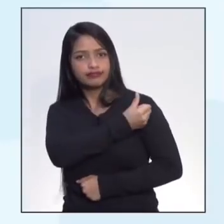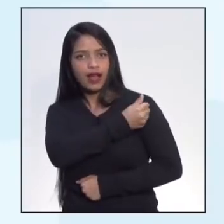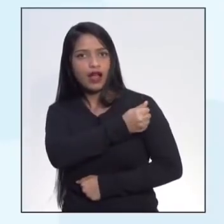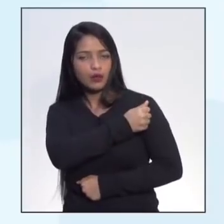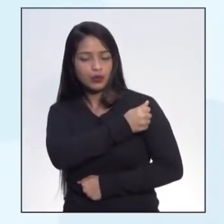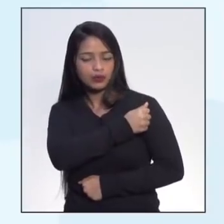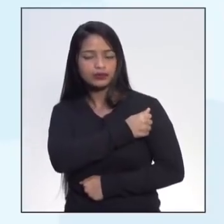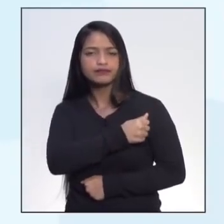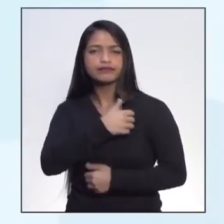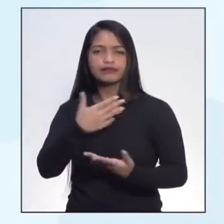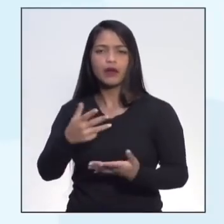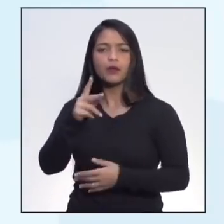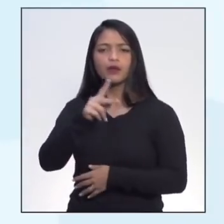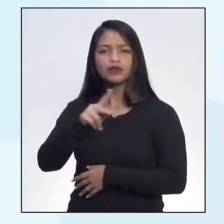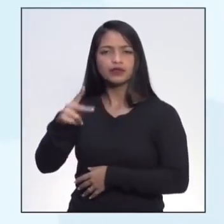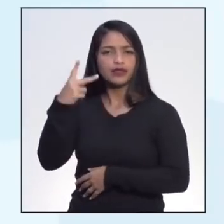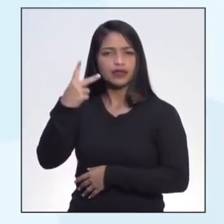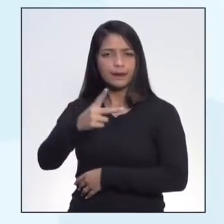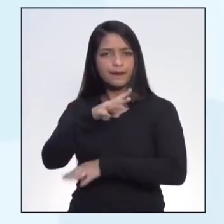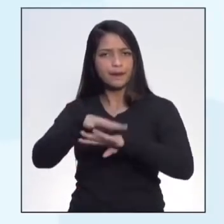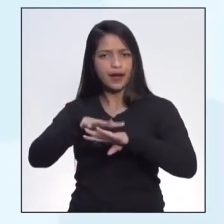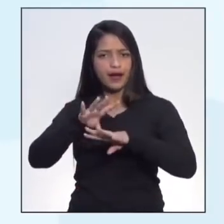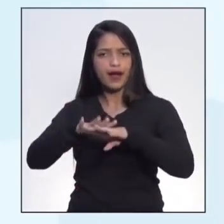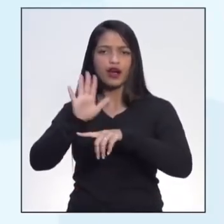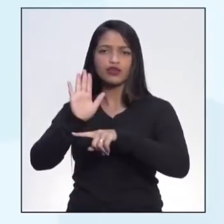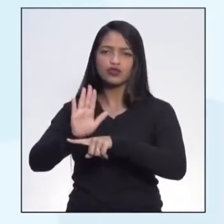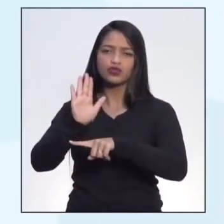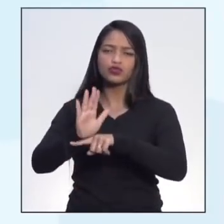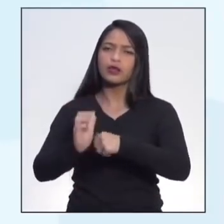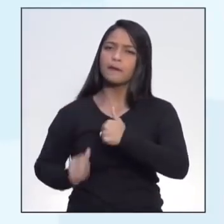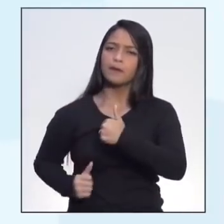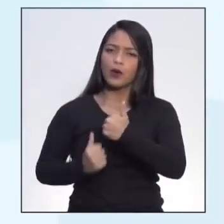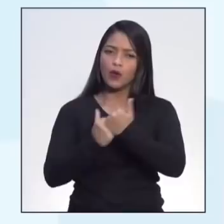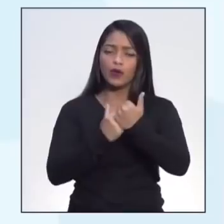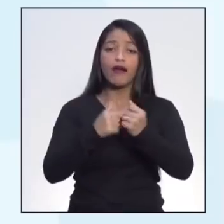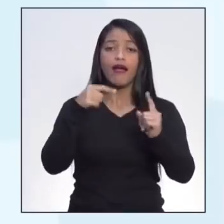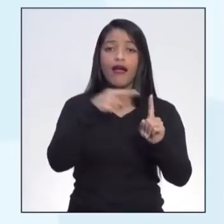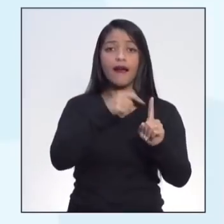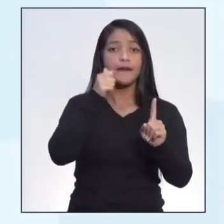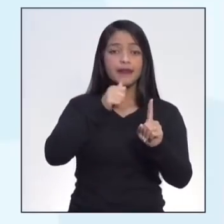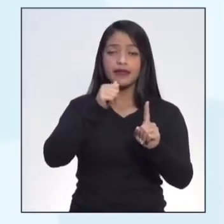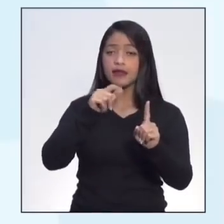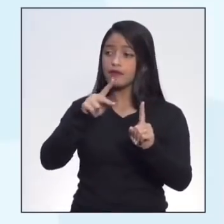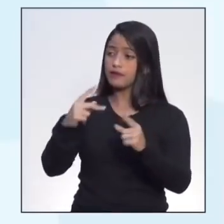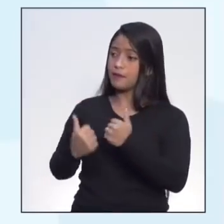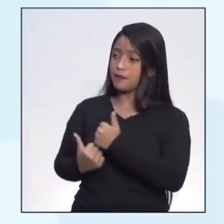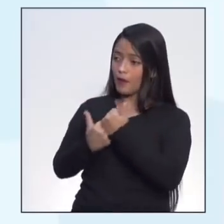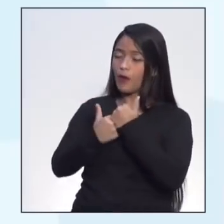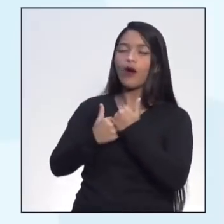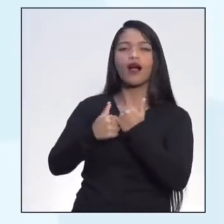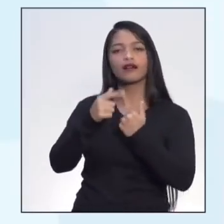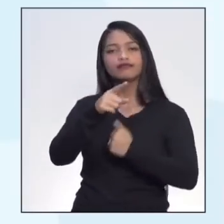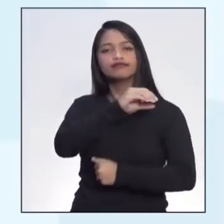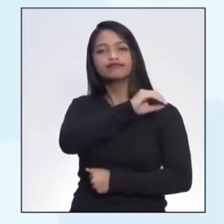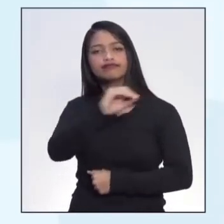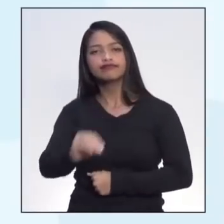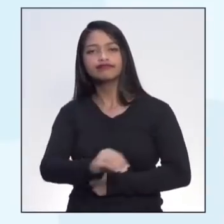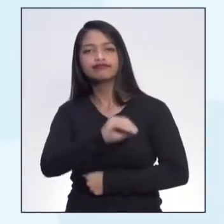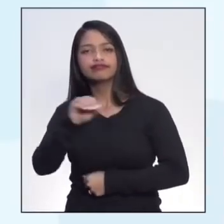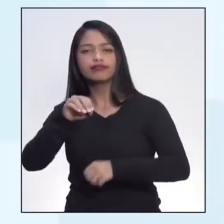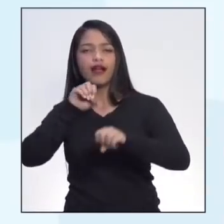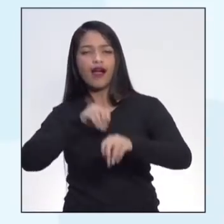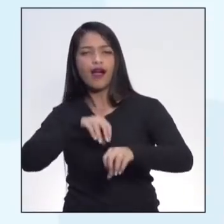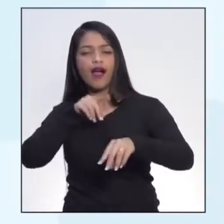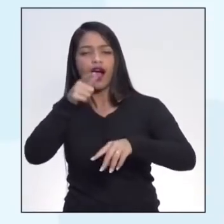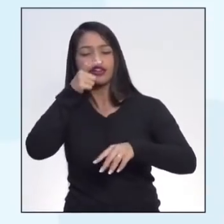apoio do seu professor de matemática, sempre assiste às aulas do Centro de Mídias e participa delas.